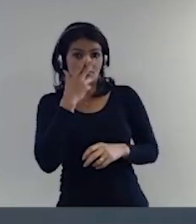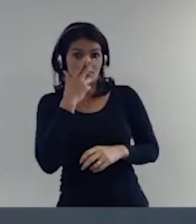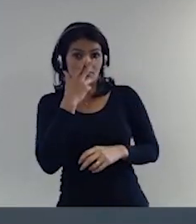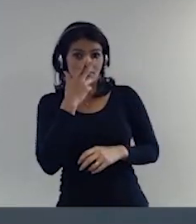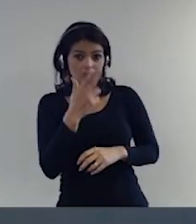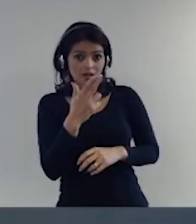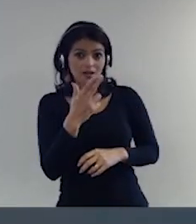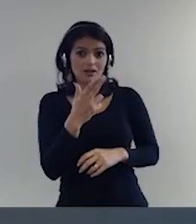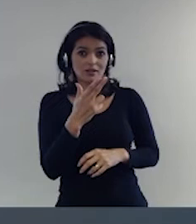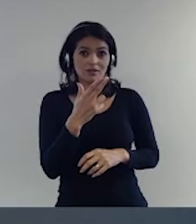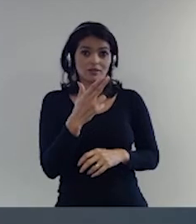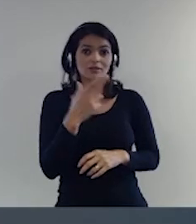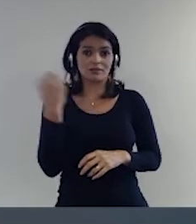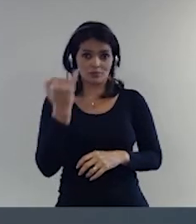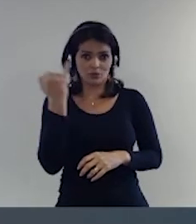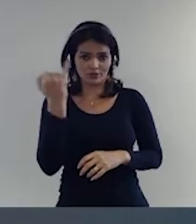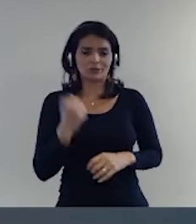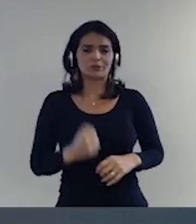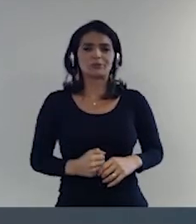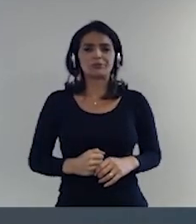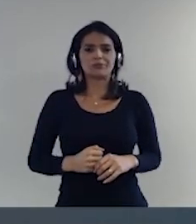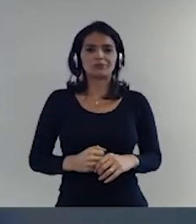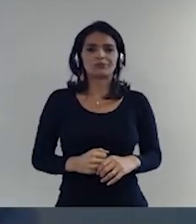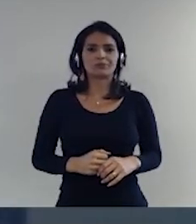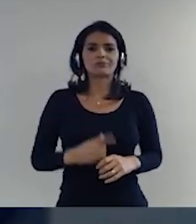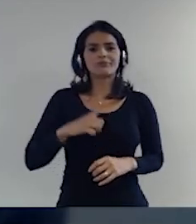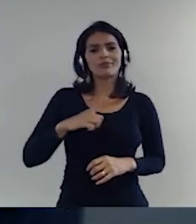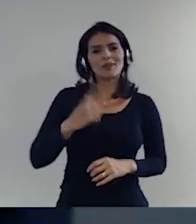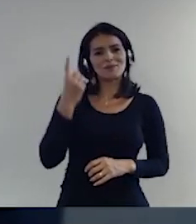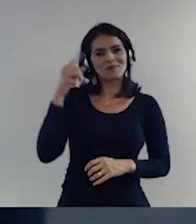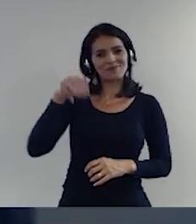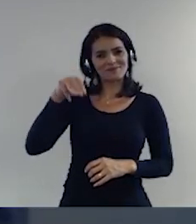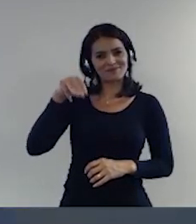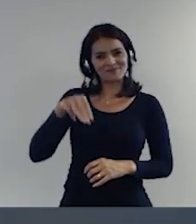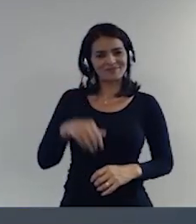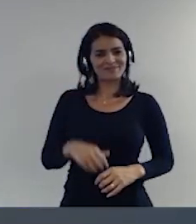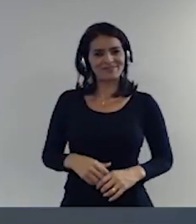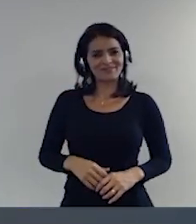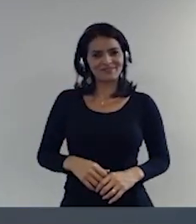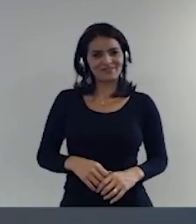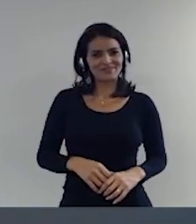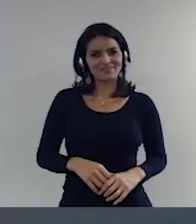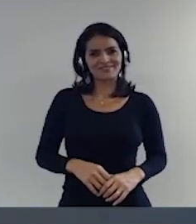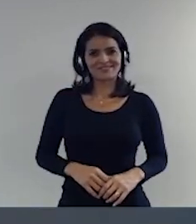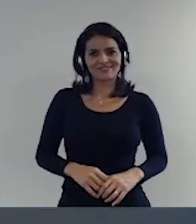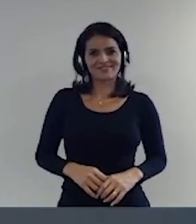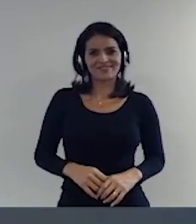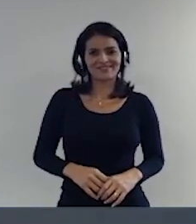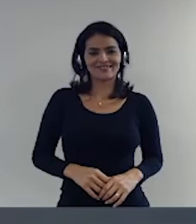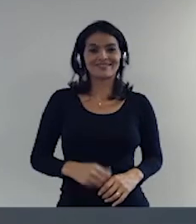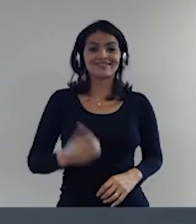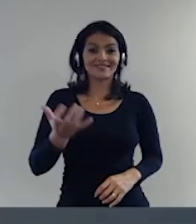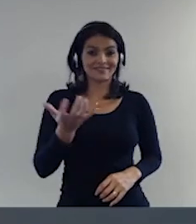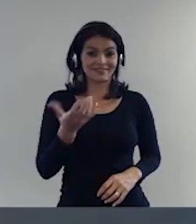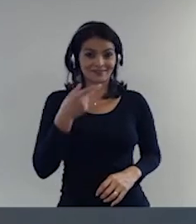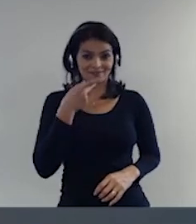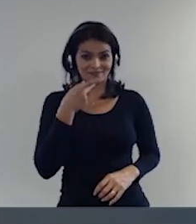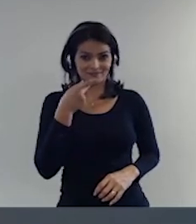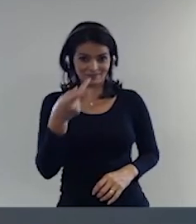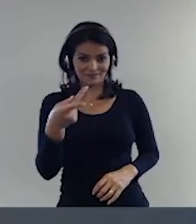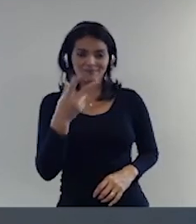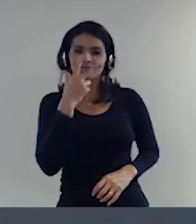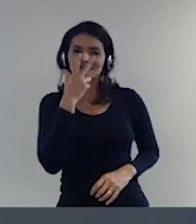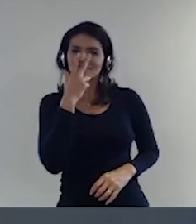bastante importante. Bem, eu tenho um minutinho, eu queria dizer só que